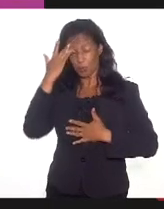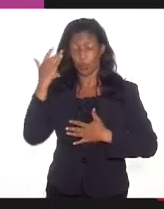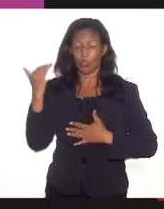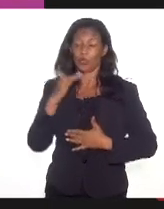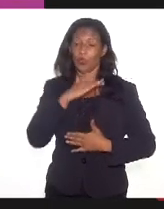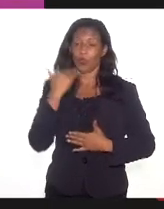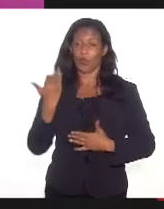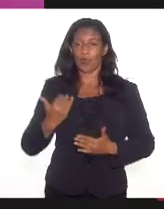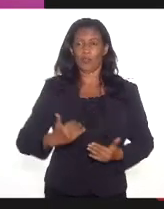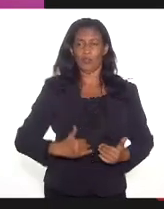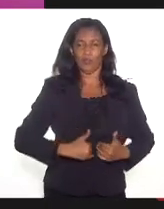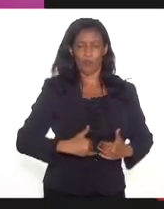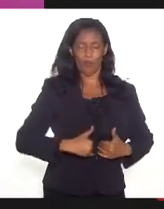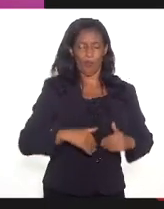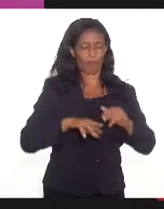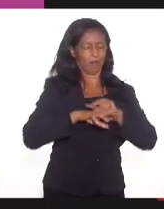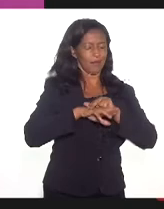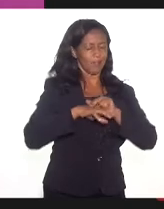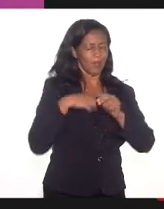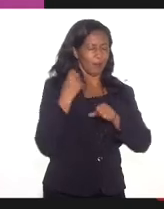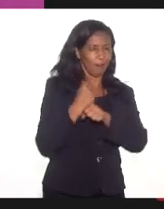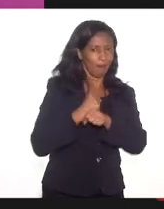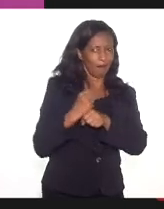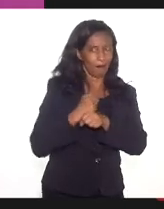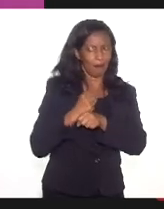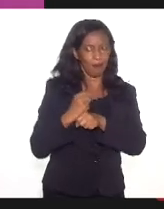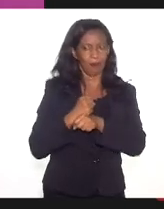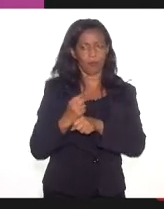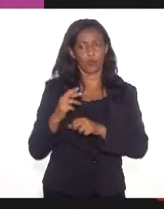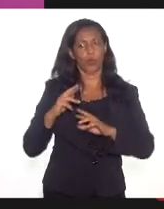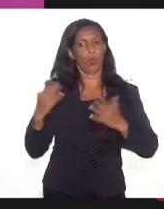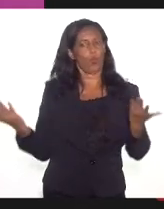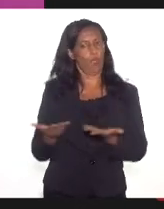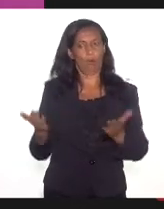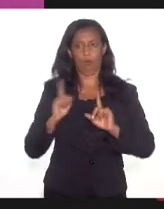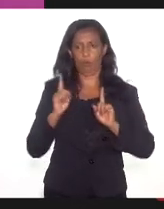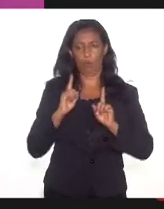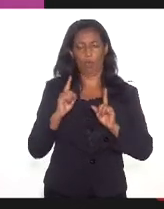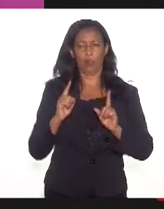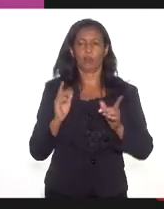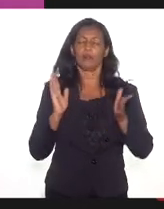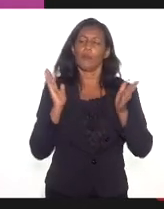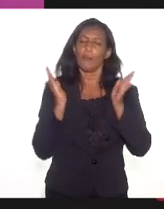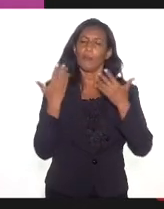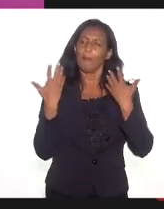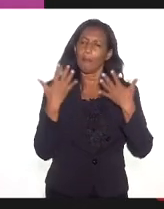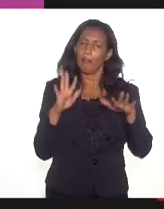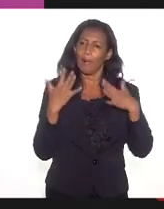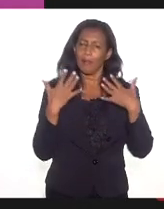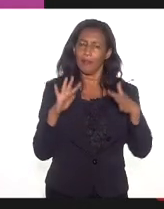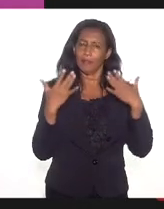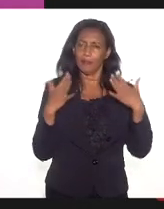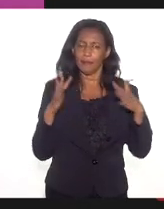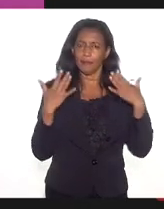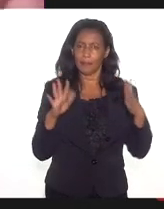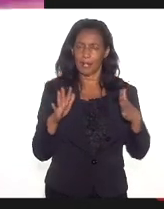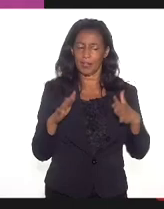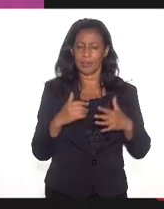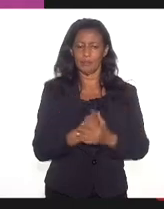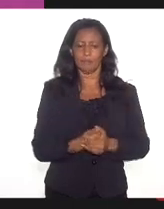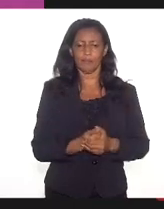várias décadas não é de agora então parabéns eu acho que essas são